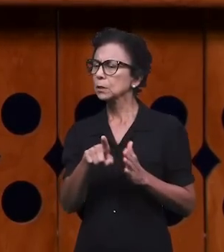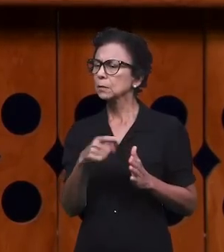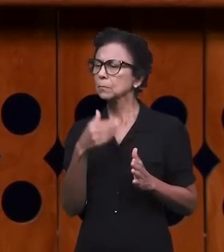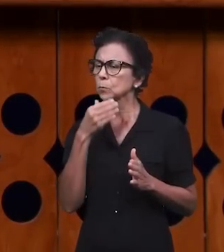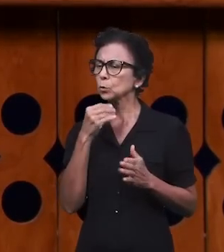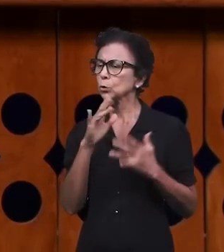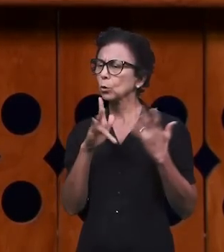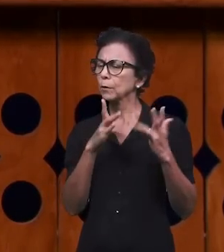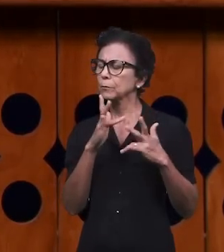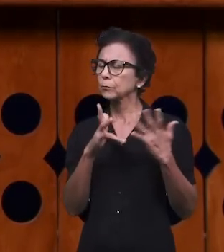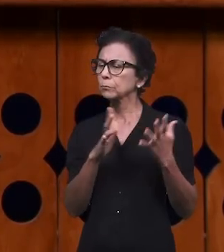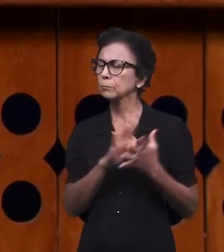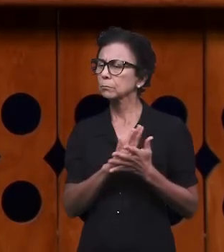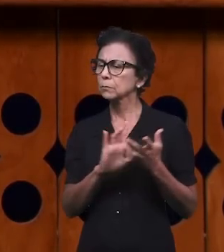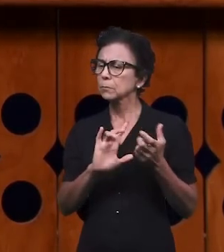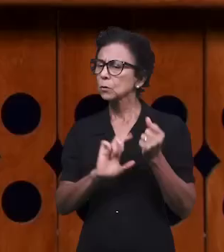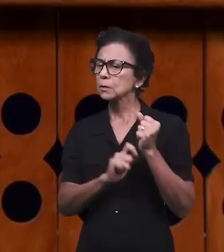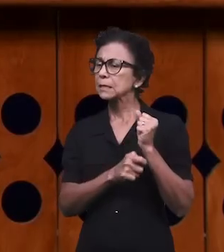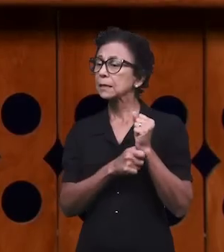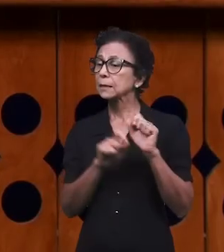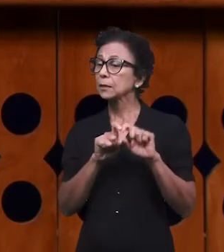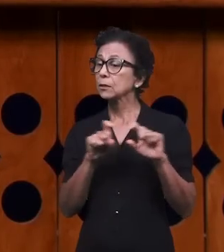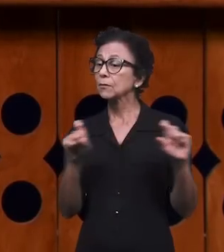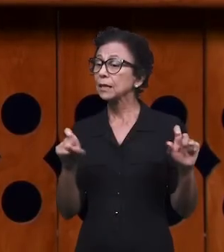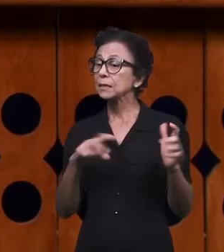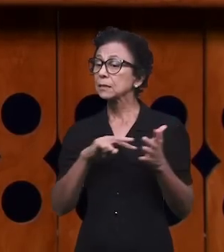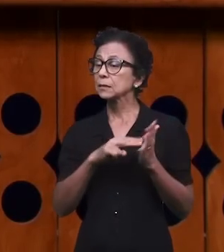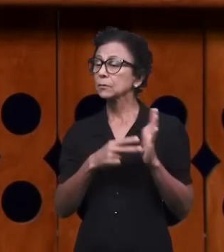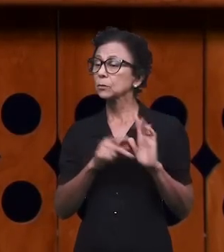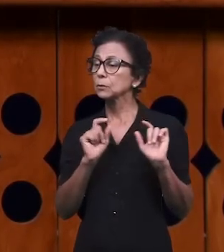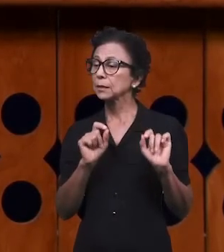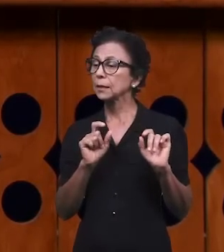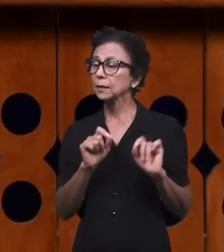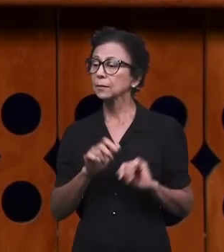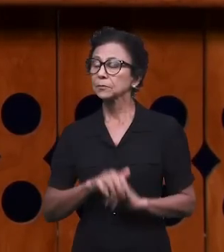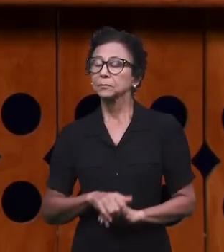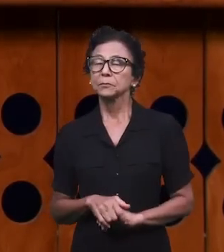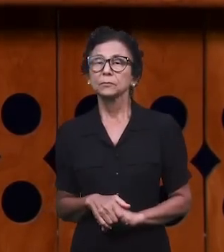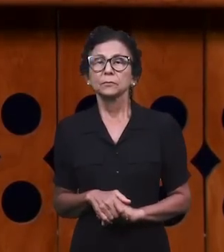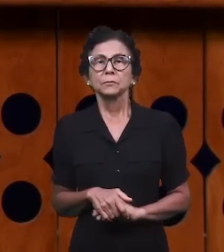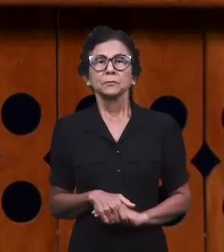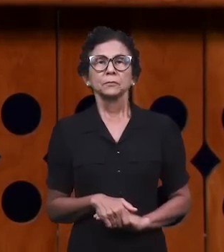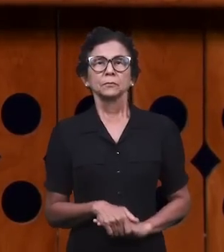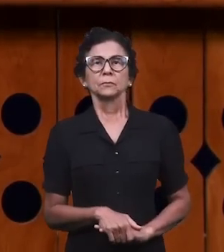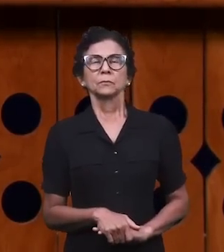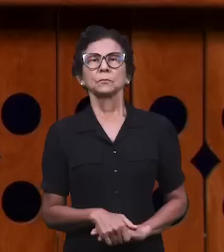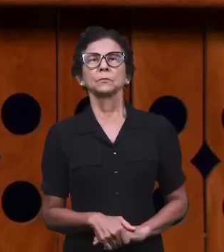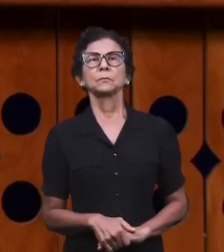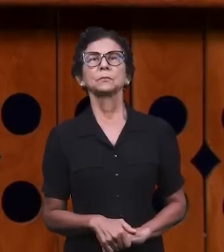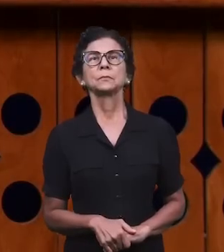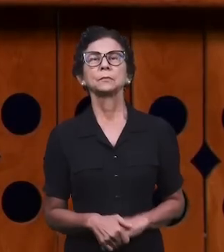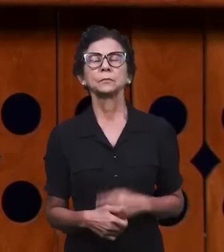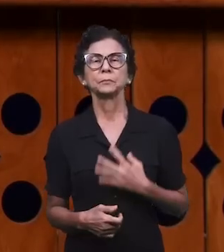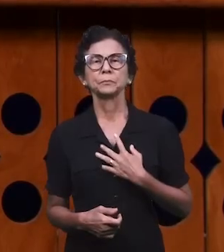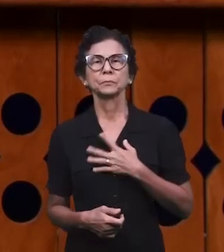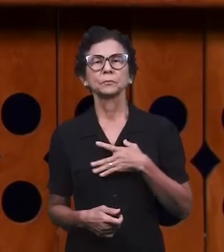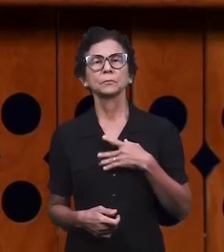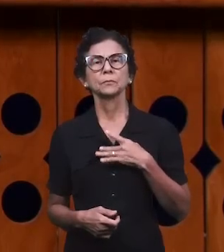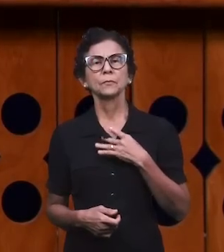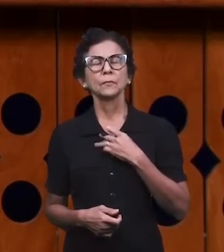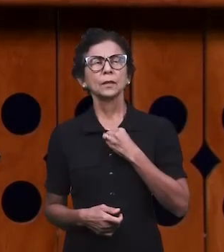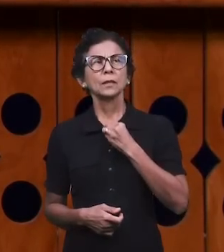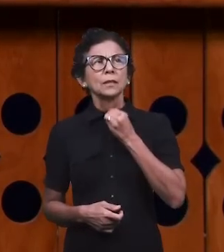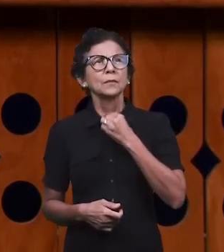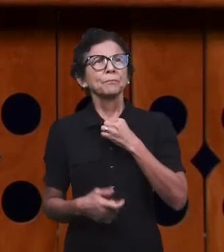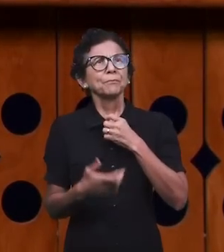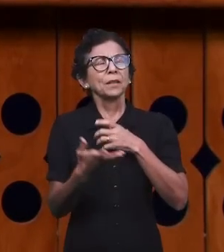Sansão. Meus irmãos, a igreja na face da terra, ela tem um papel. Ela tem um papel. Pastor, por que